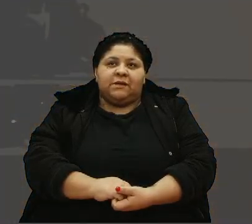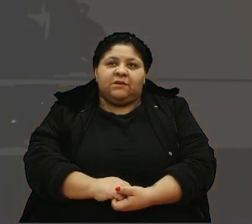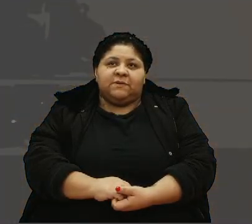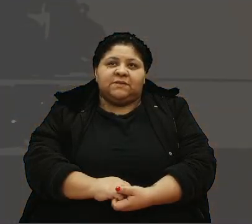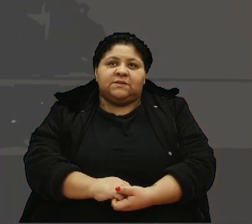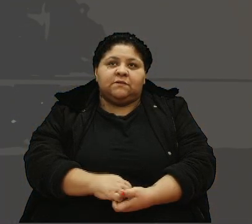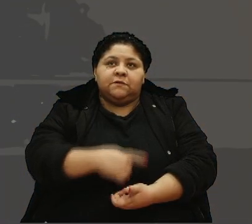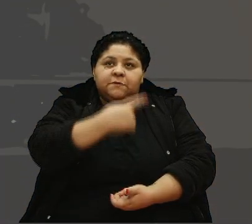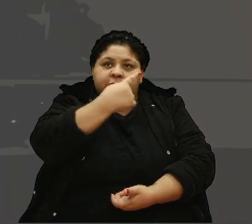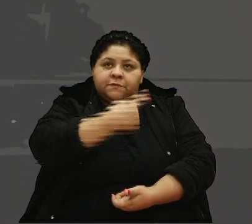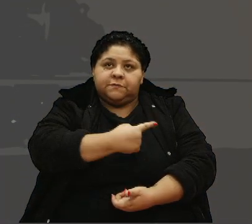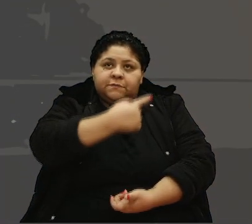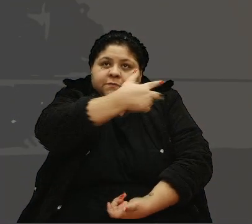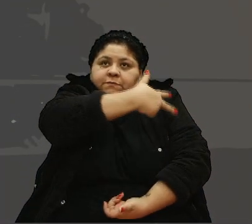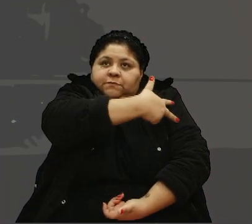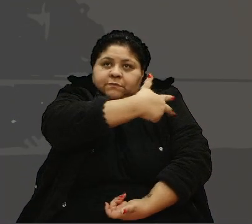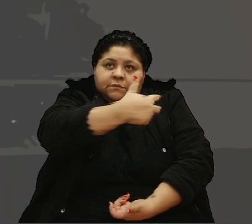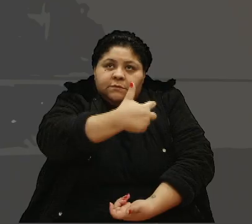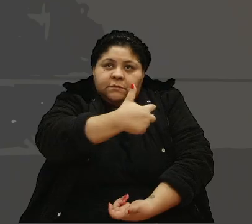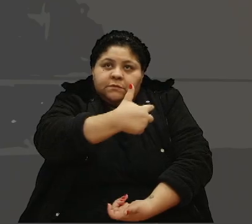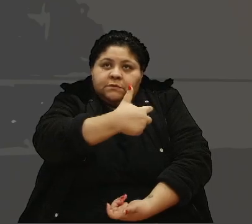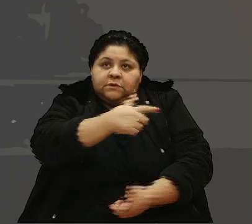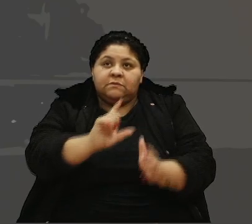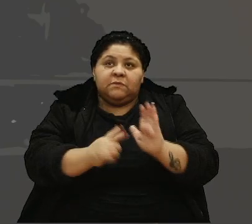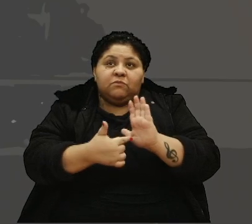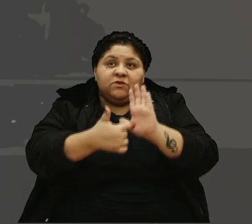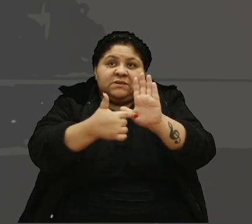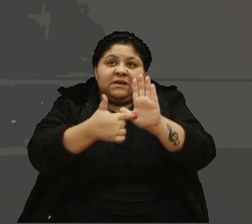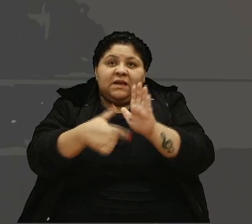Esse é o do Sextou da vacina, esse era para passar antes.